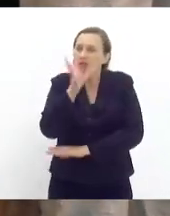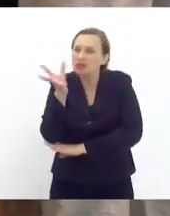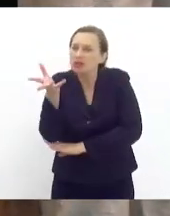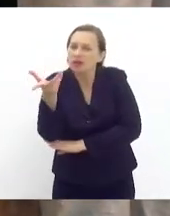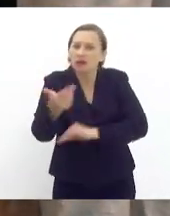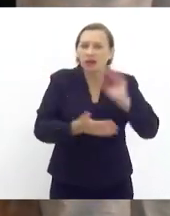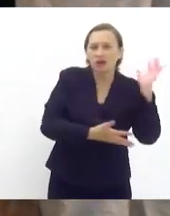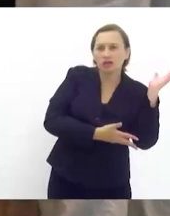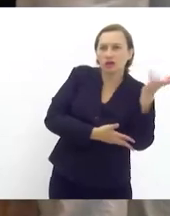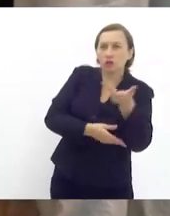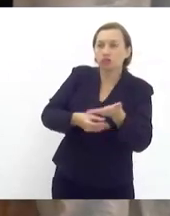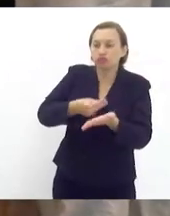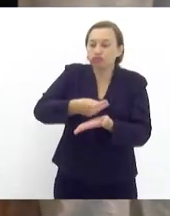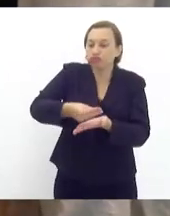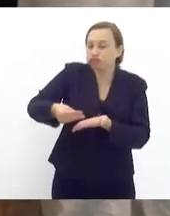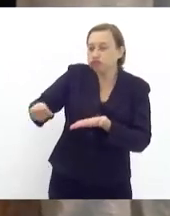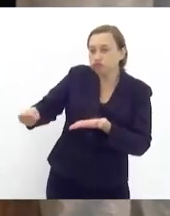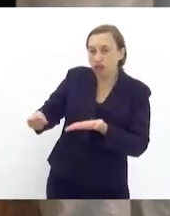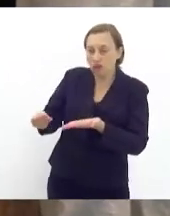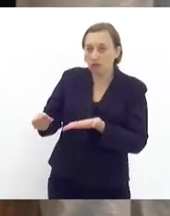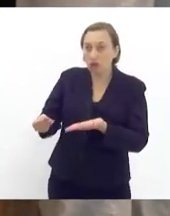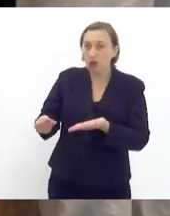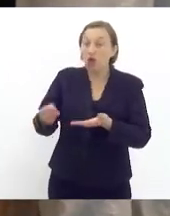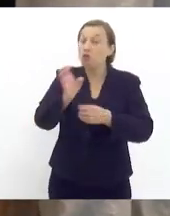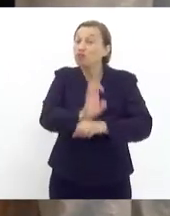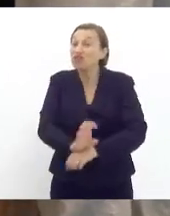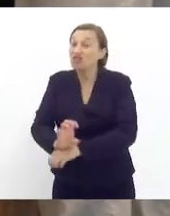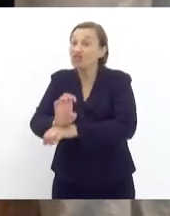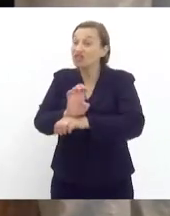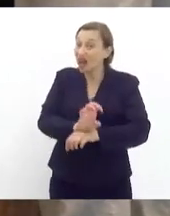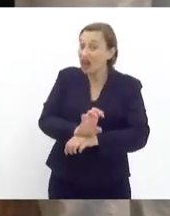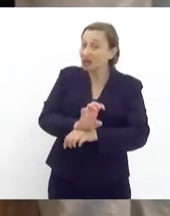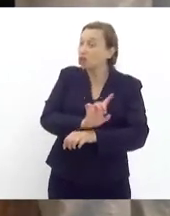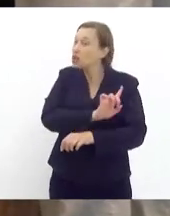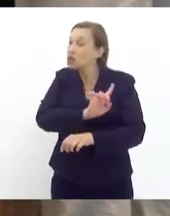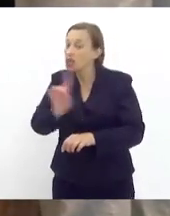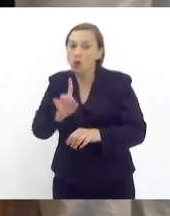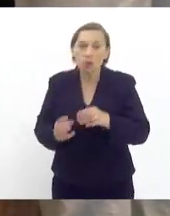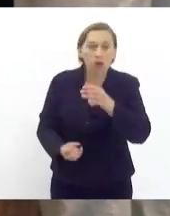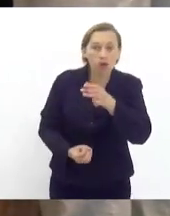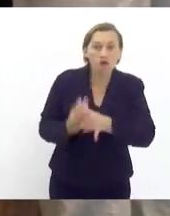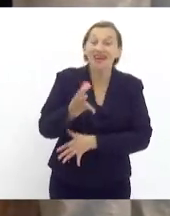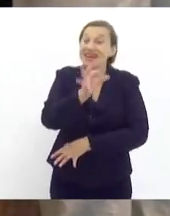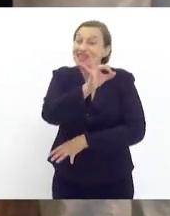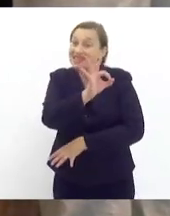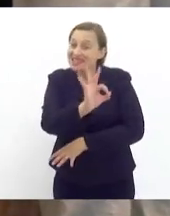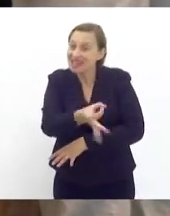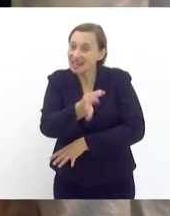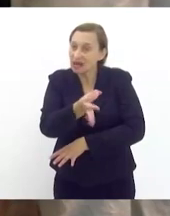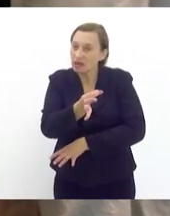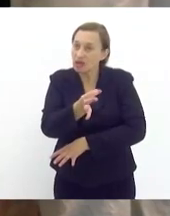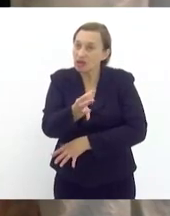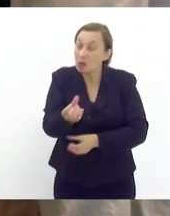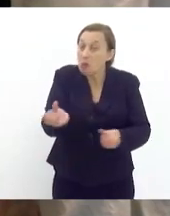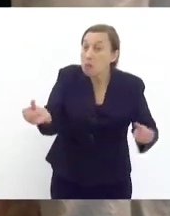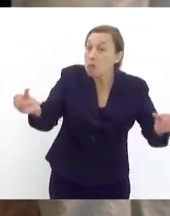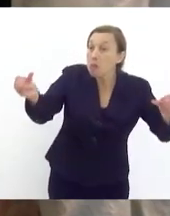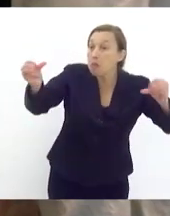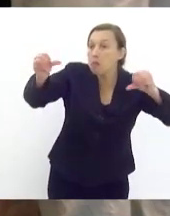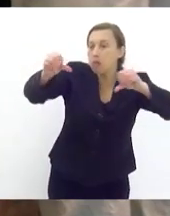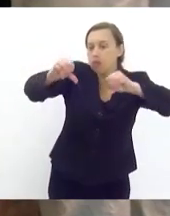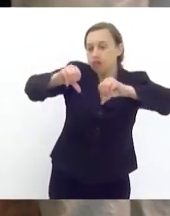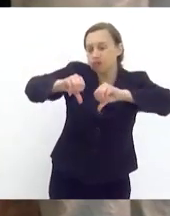a sua redistribuição com Estados não produtores certamente levará a que nós